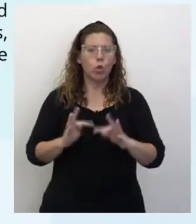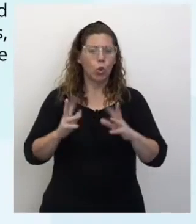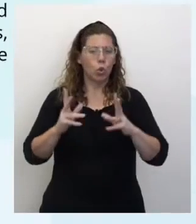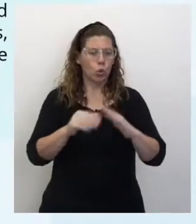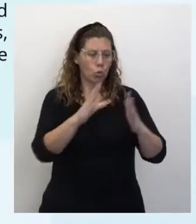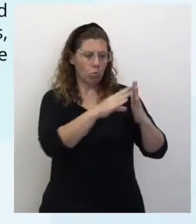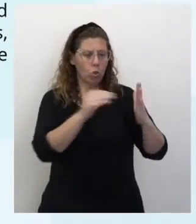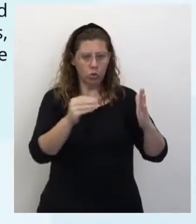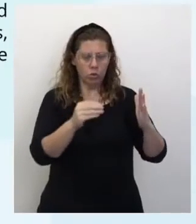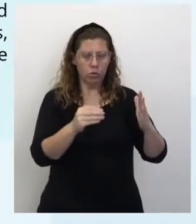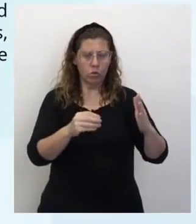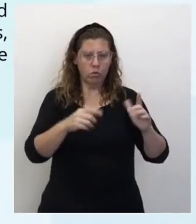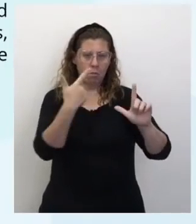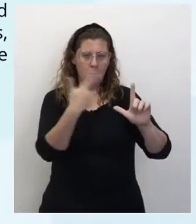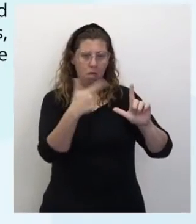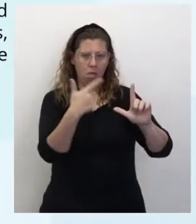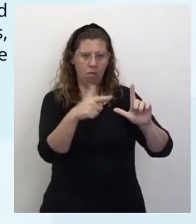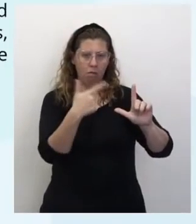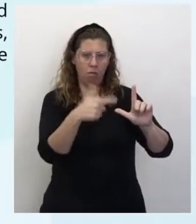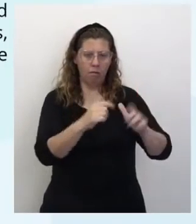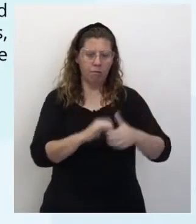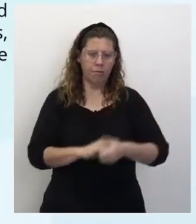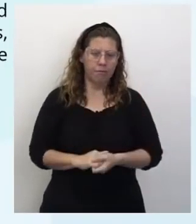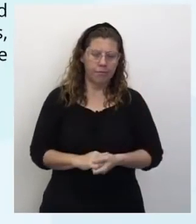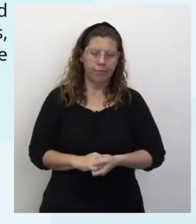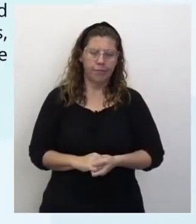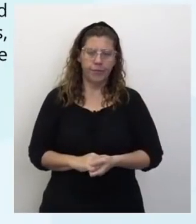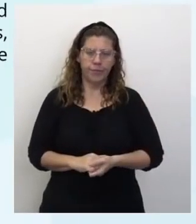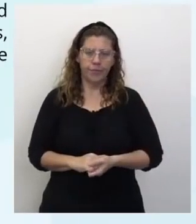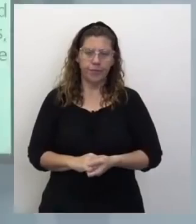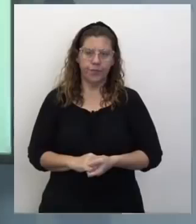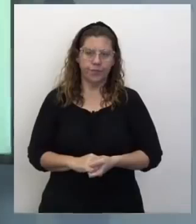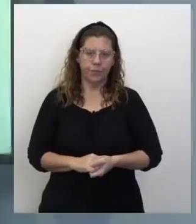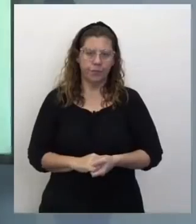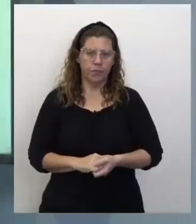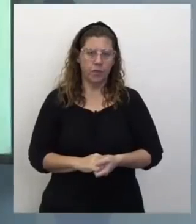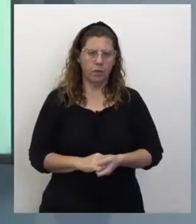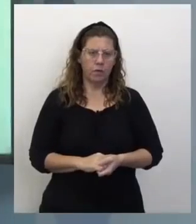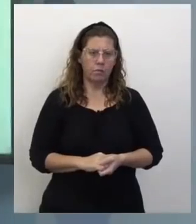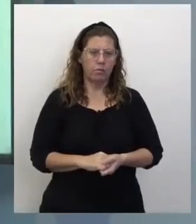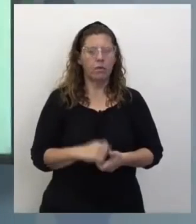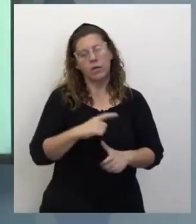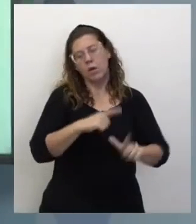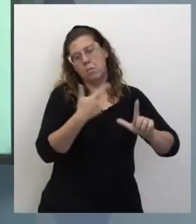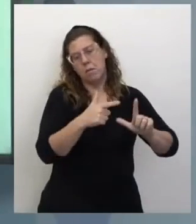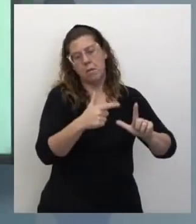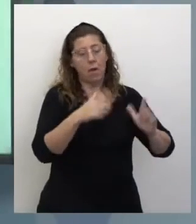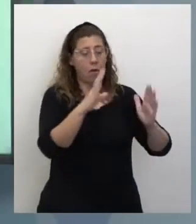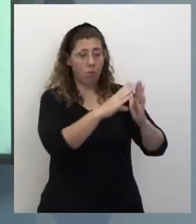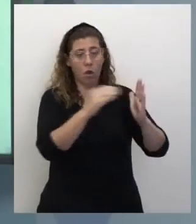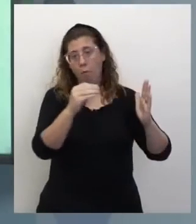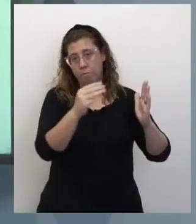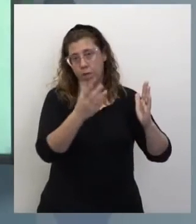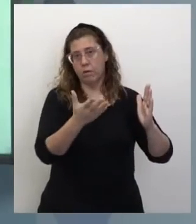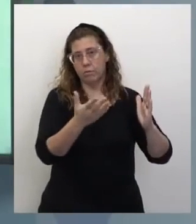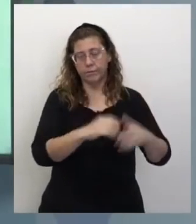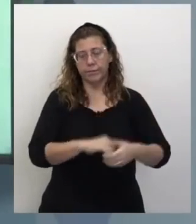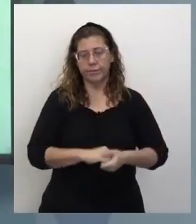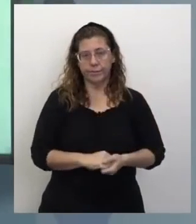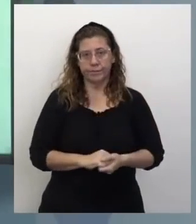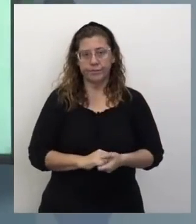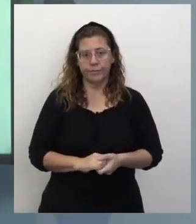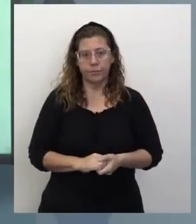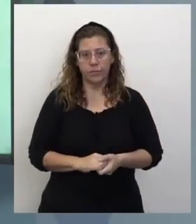de memes. Então a gente vê, então, né, aqui o meme, né, a gente vai ter um meme aí, então lá, o meme é uma cópia, a palavra meme quer dizer cópia, né?